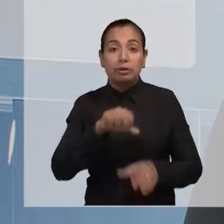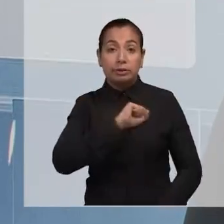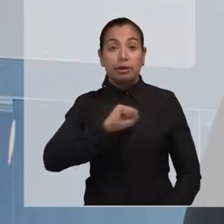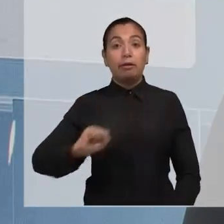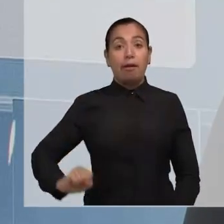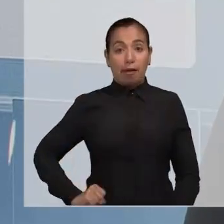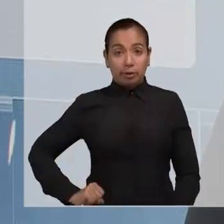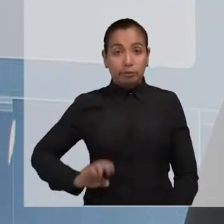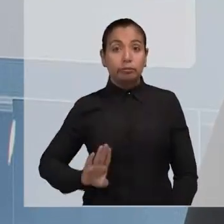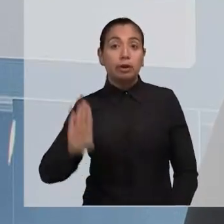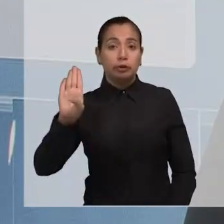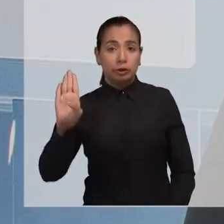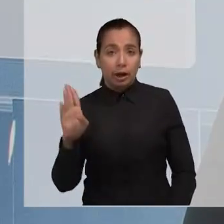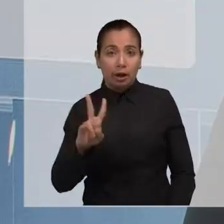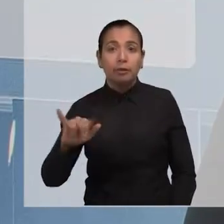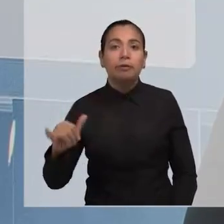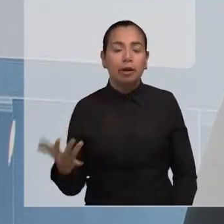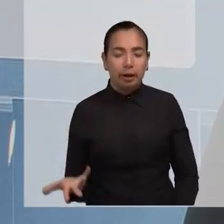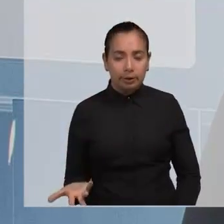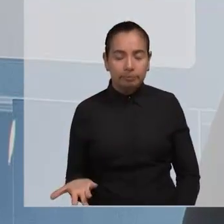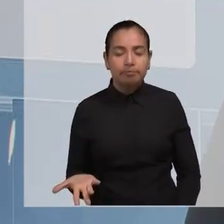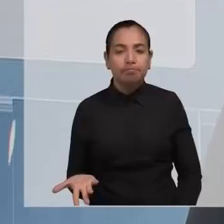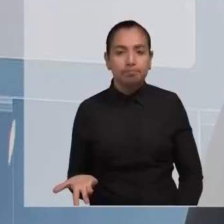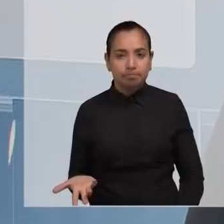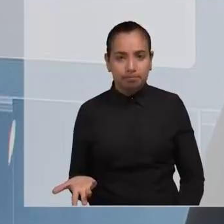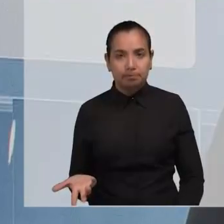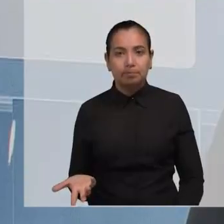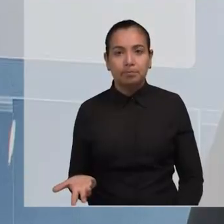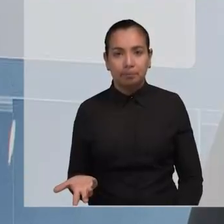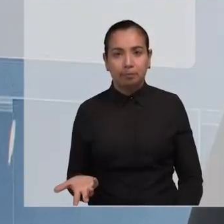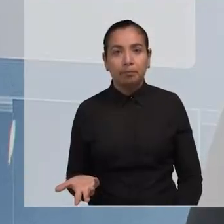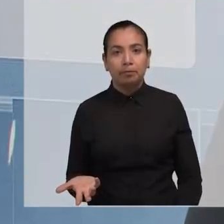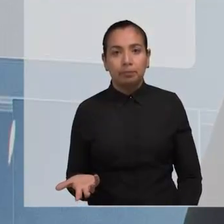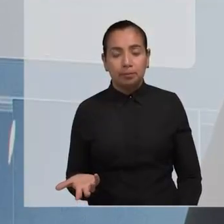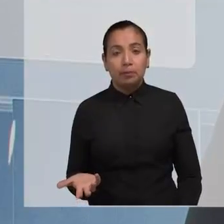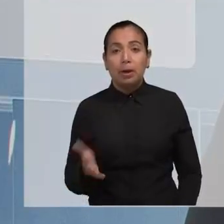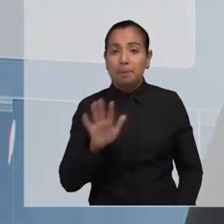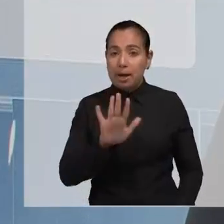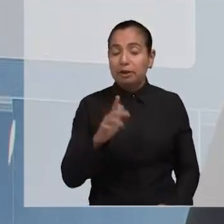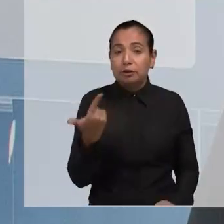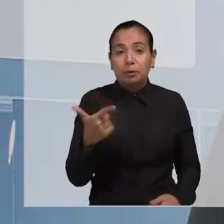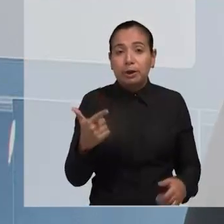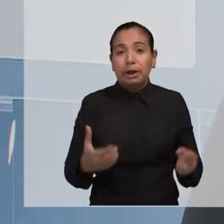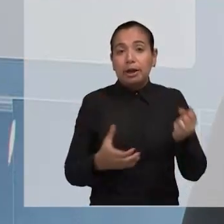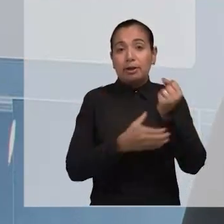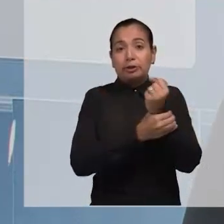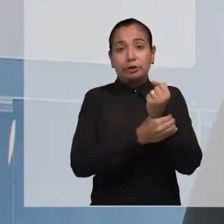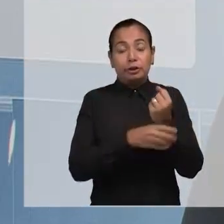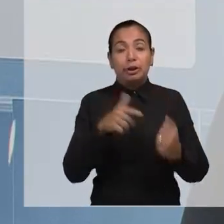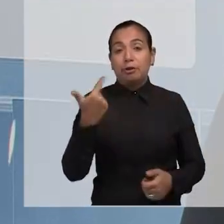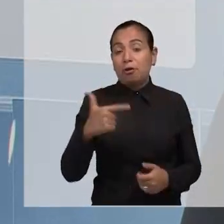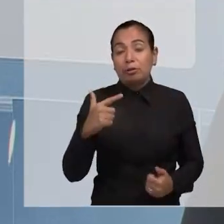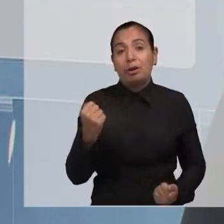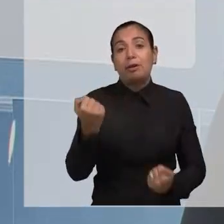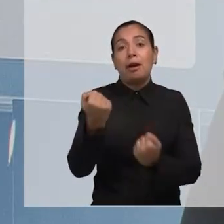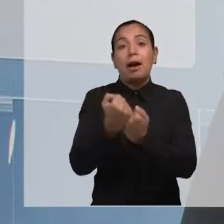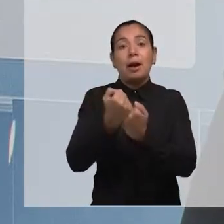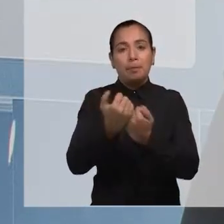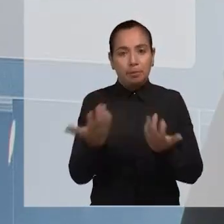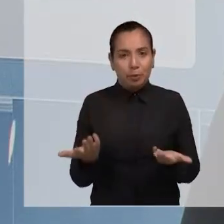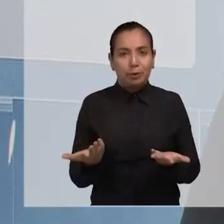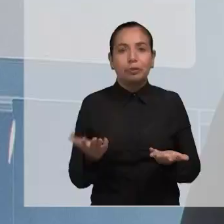que tenha 2 candidatos do PDT, ou seja, Cid Gomes e André Figueiredo. Só